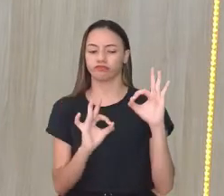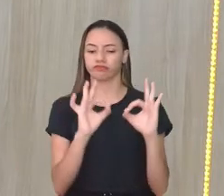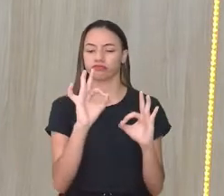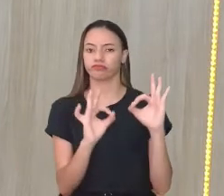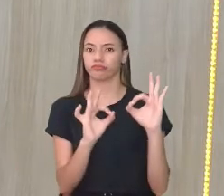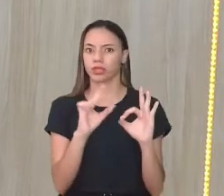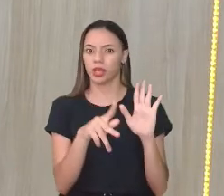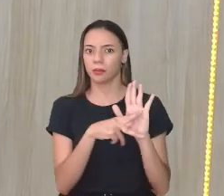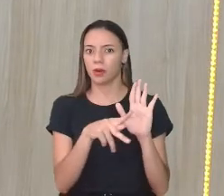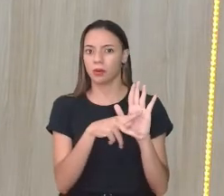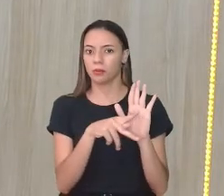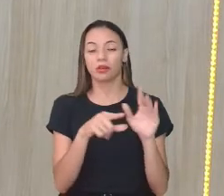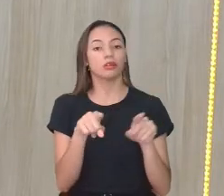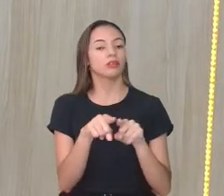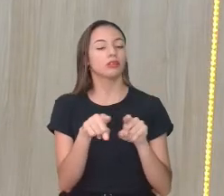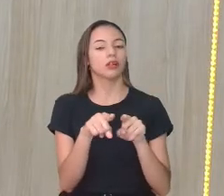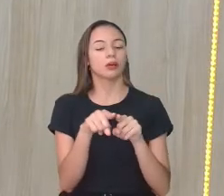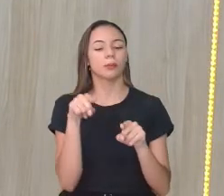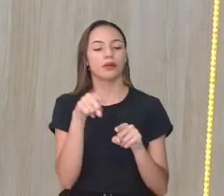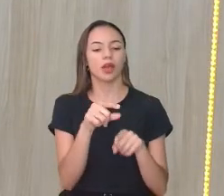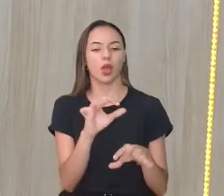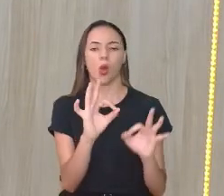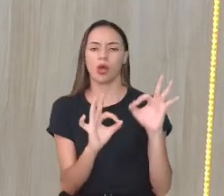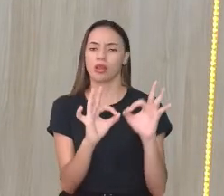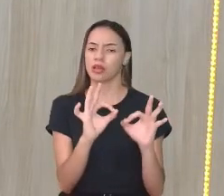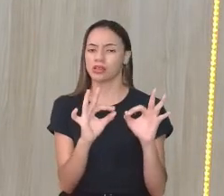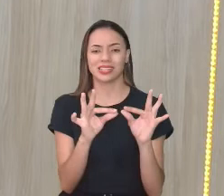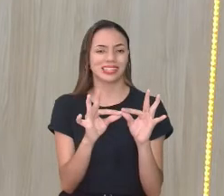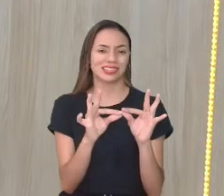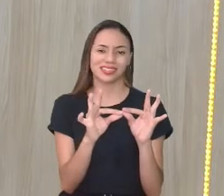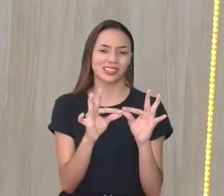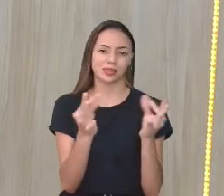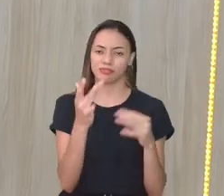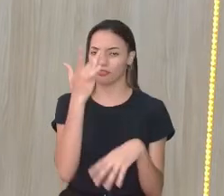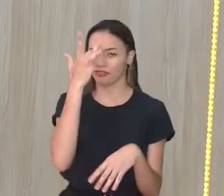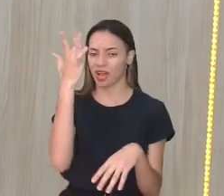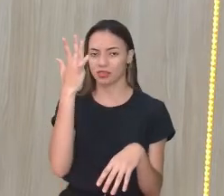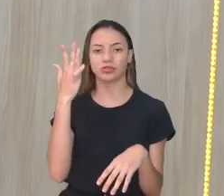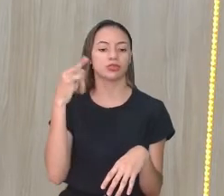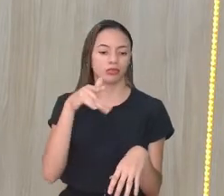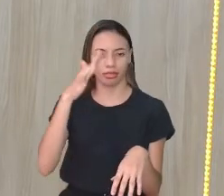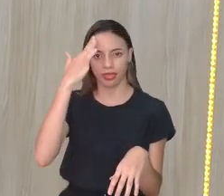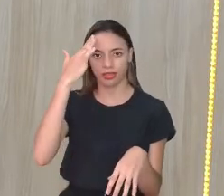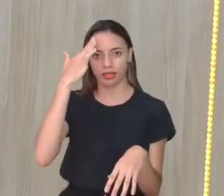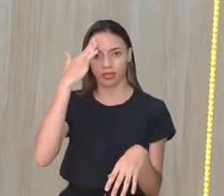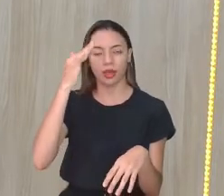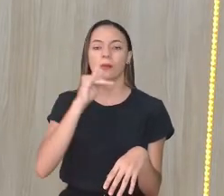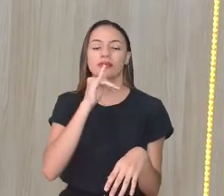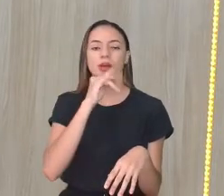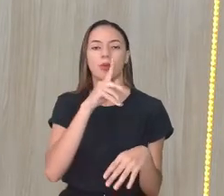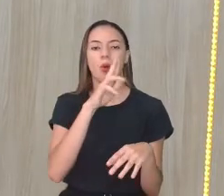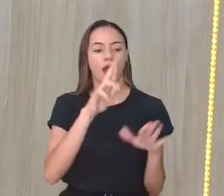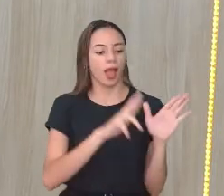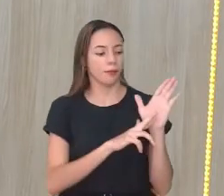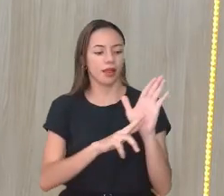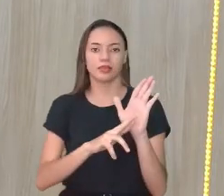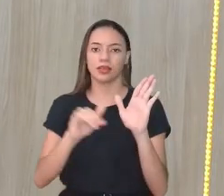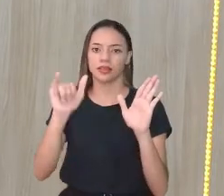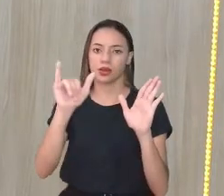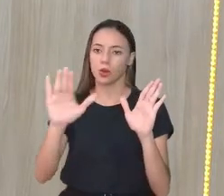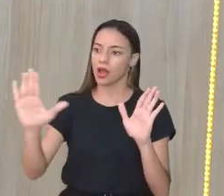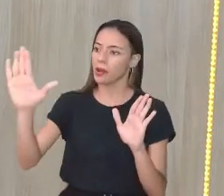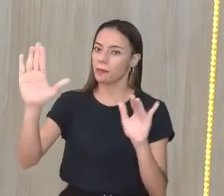essa organização ela é muito mais simples da gente compreender quando a gente representa algum desenho, faz alguma